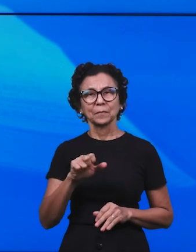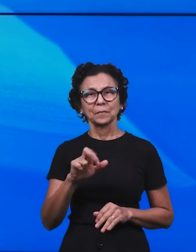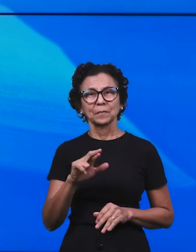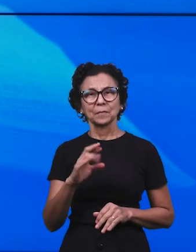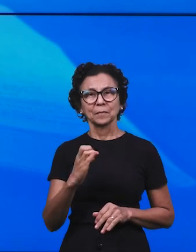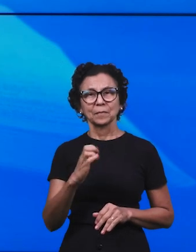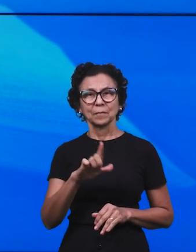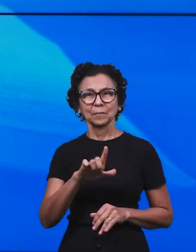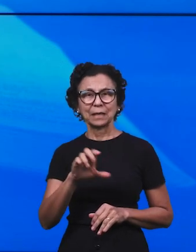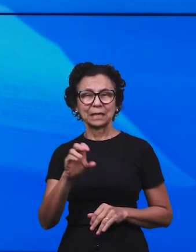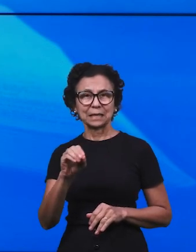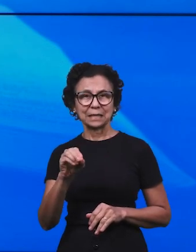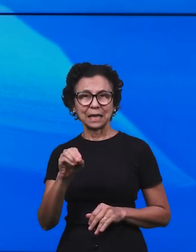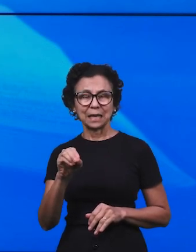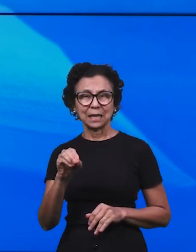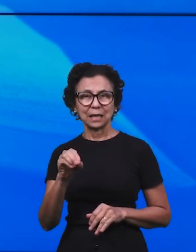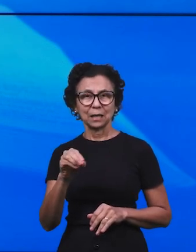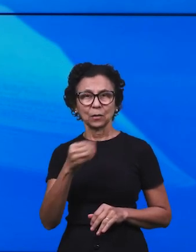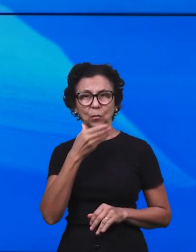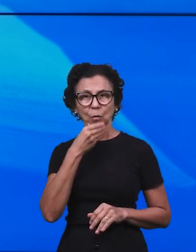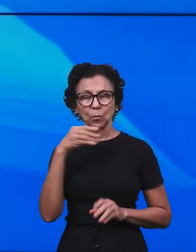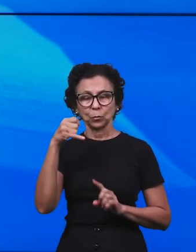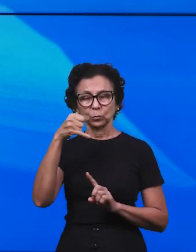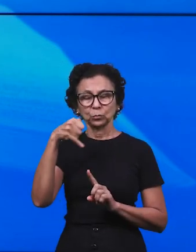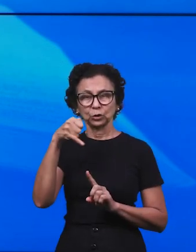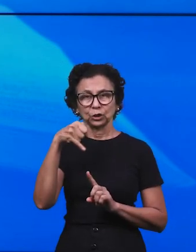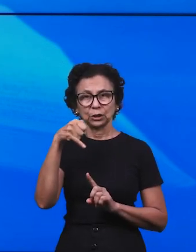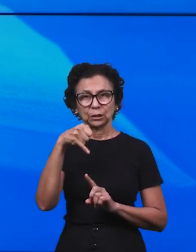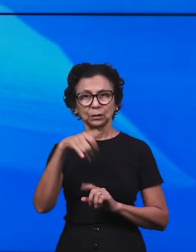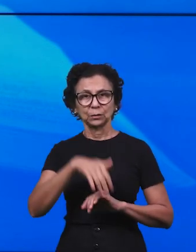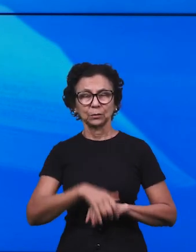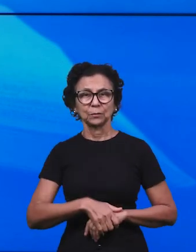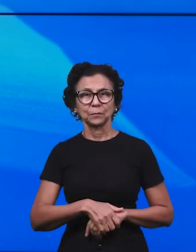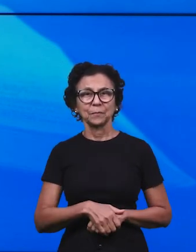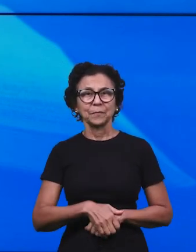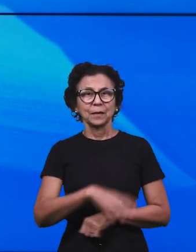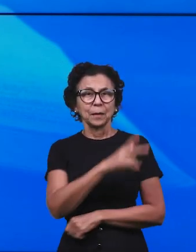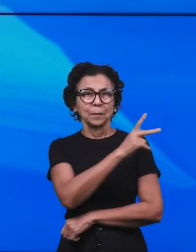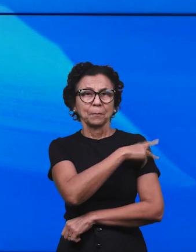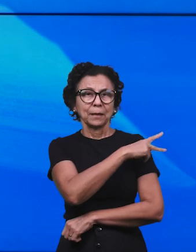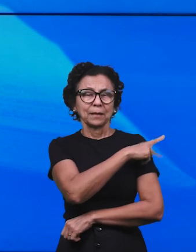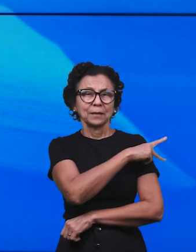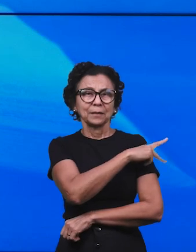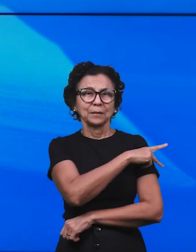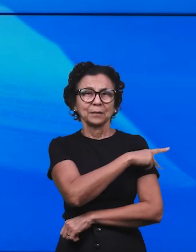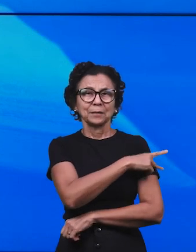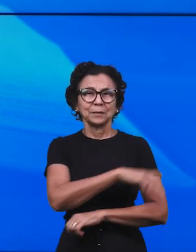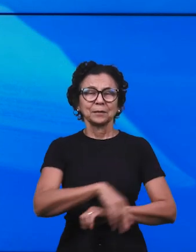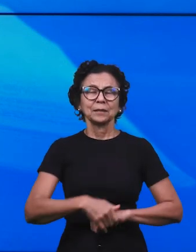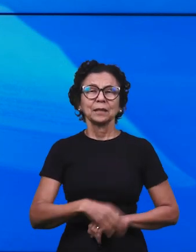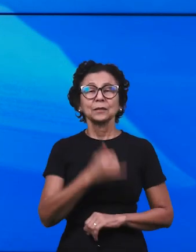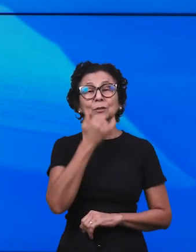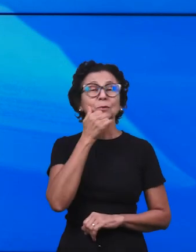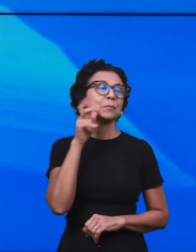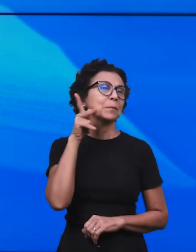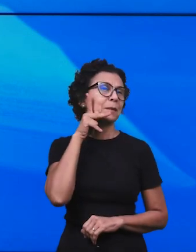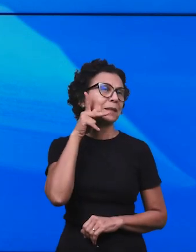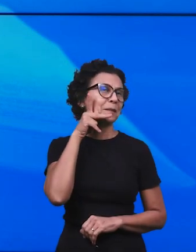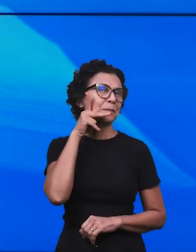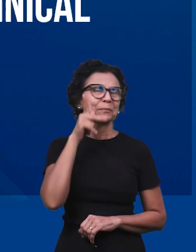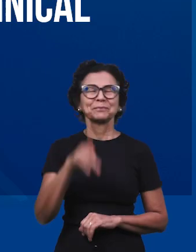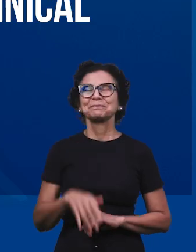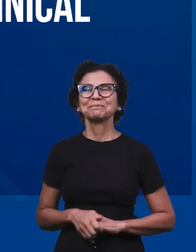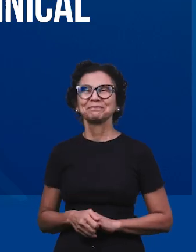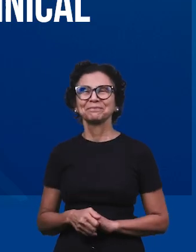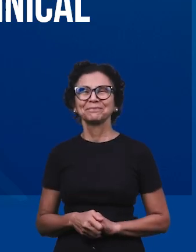é ungido lá na cidade de Conde, no estado de Paraíba. Marcelo, muito obrigado pela sua participação mais uma vez, muito bem-vindo à paz do